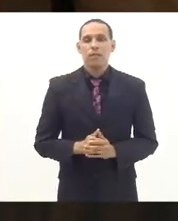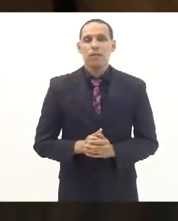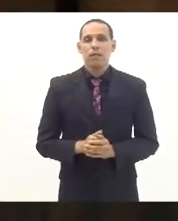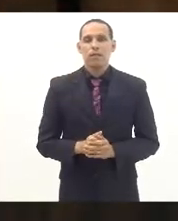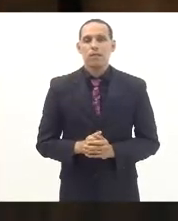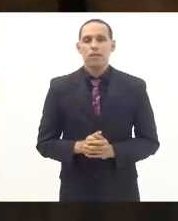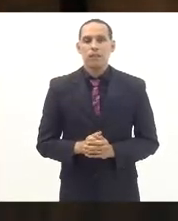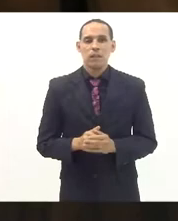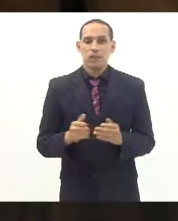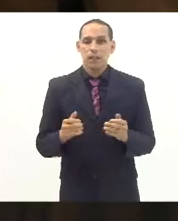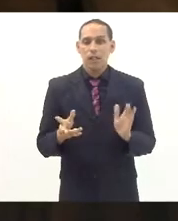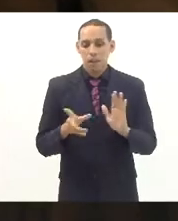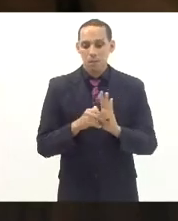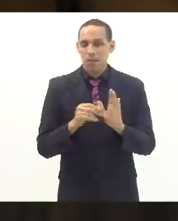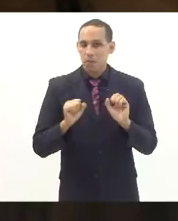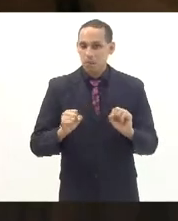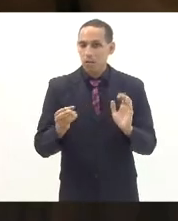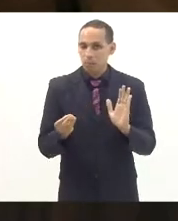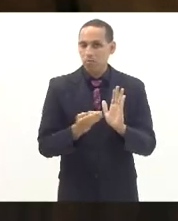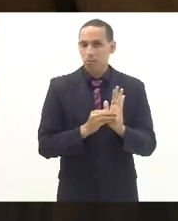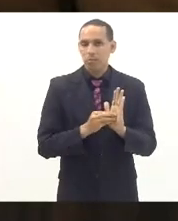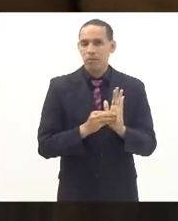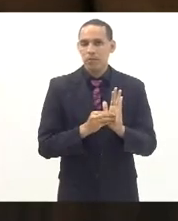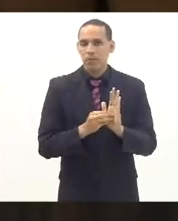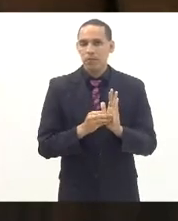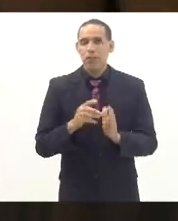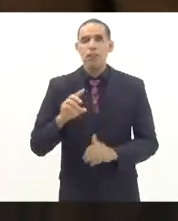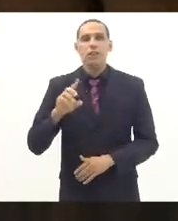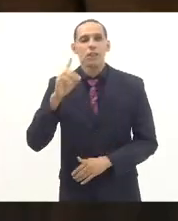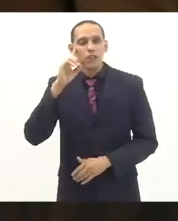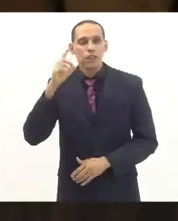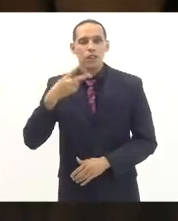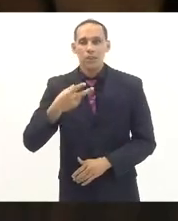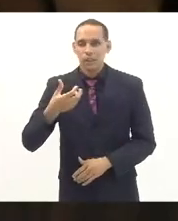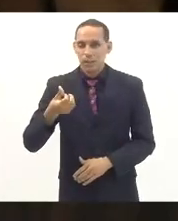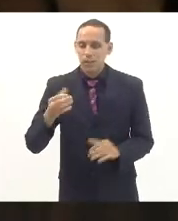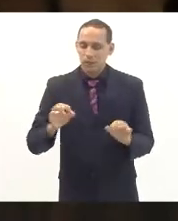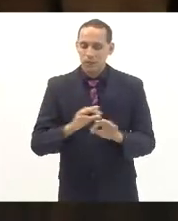para recebimento de emendas termina 26